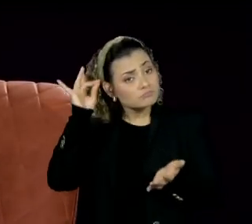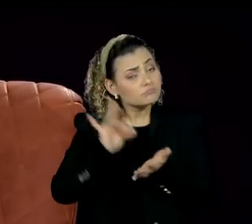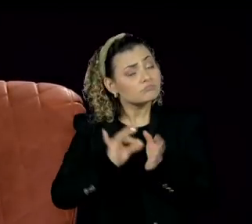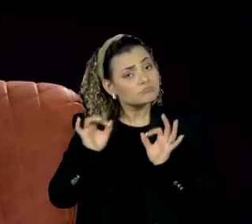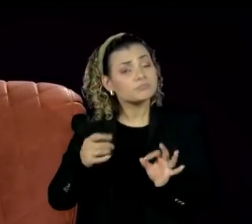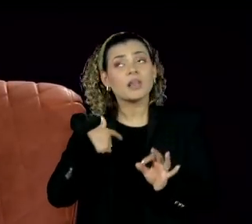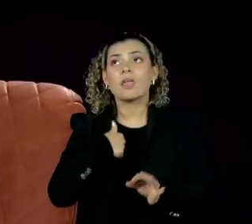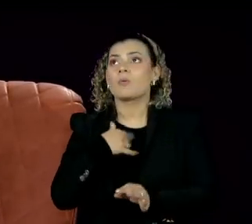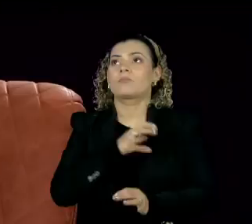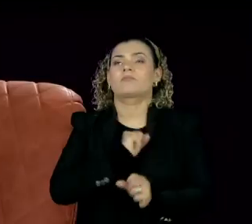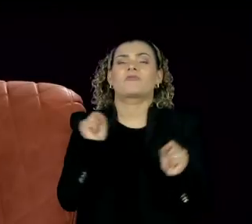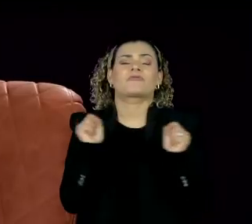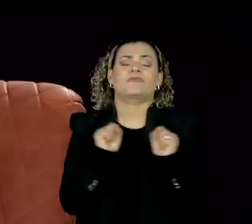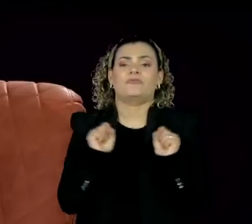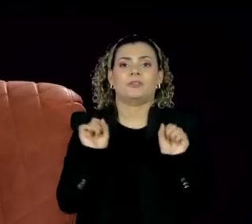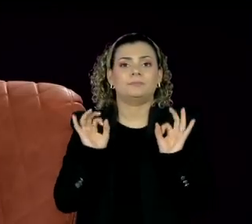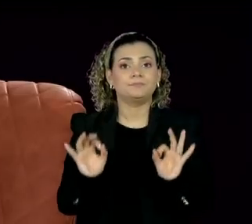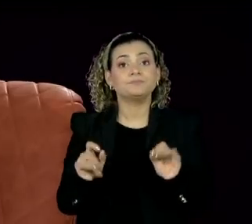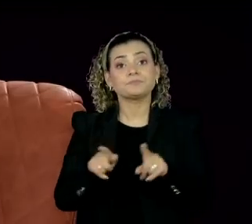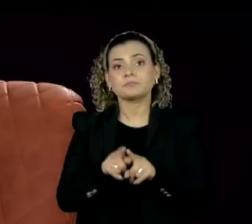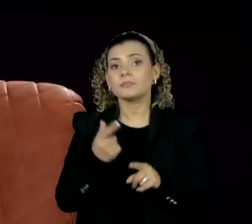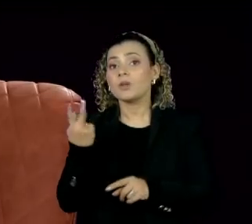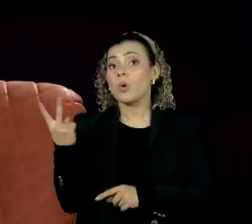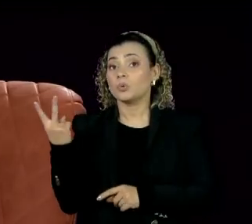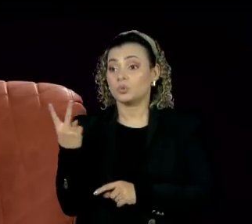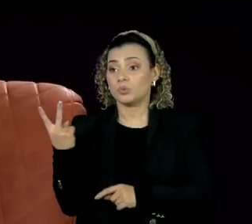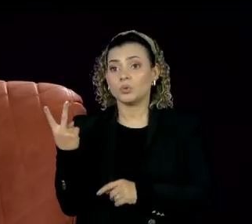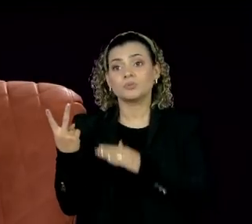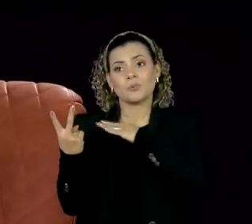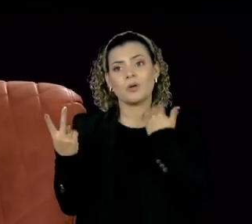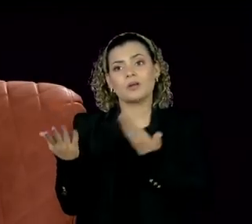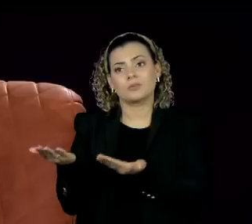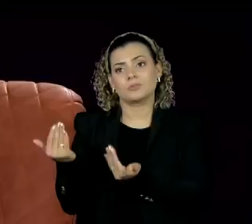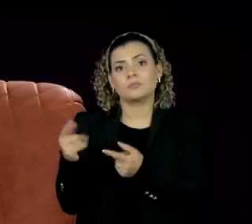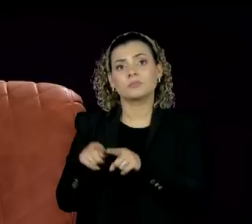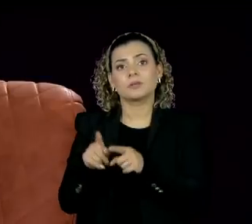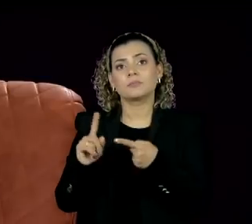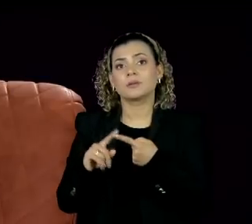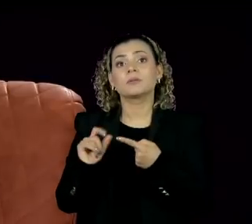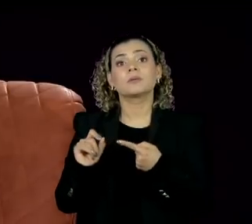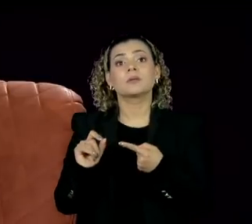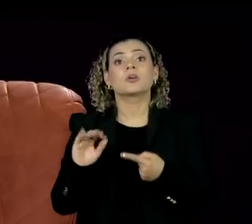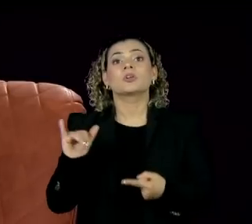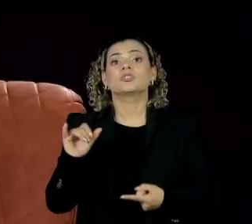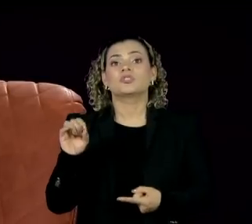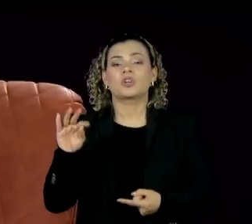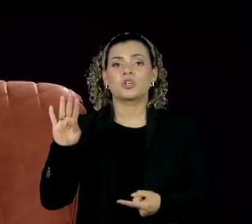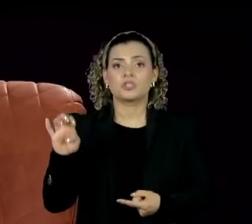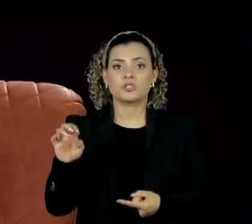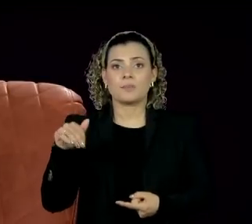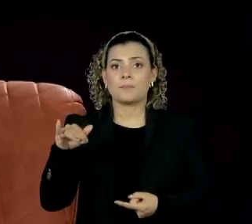Eu sou muito fã. E também sou fã de outros 2 caras que morreram precocemente, que é o Prince e o George Michael, que eram também 2 caras